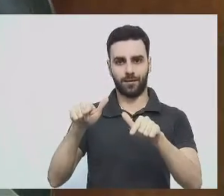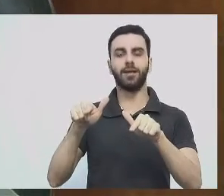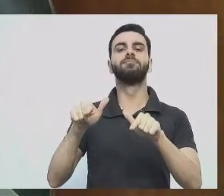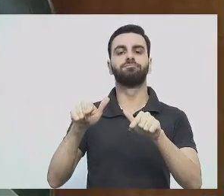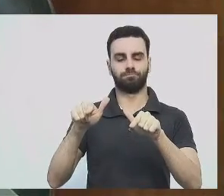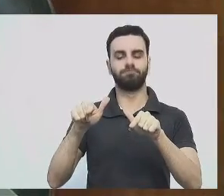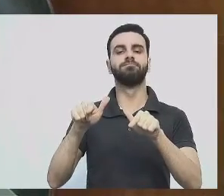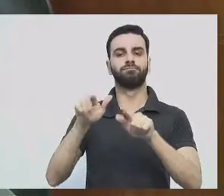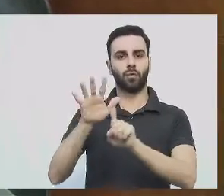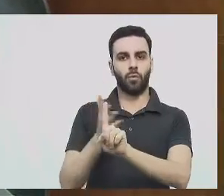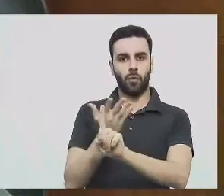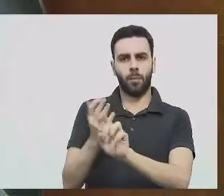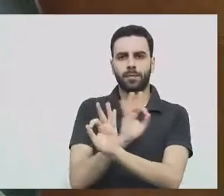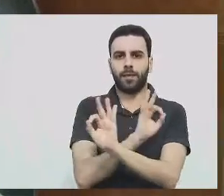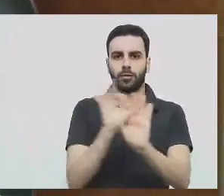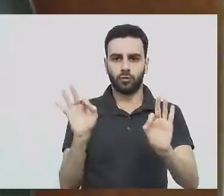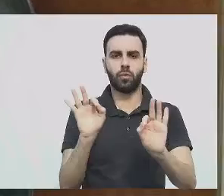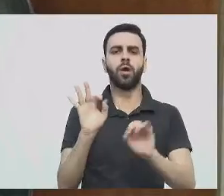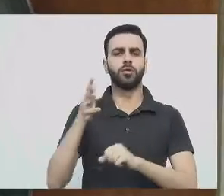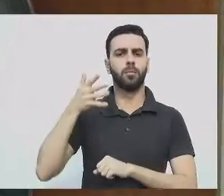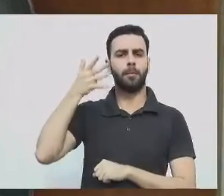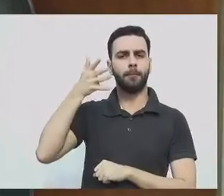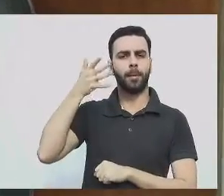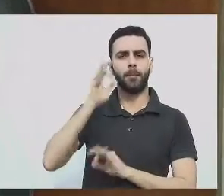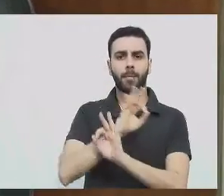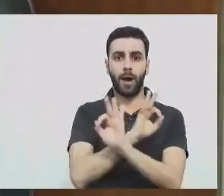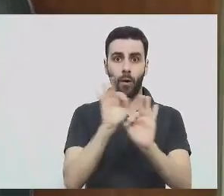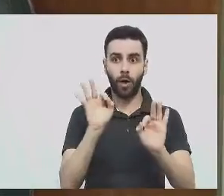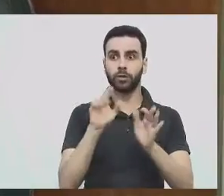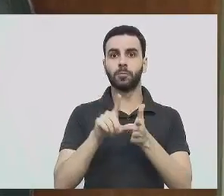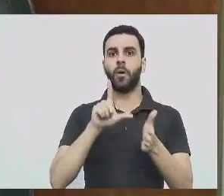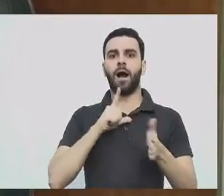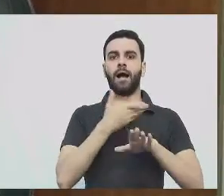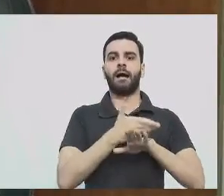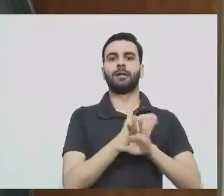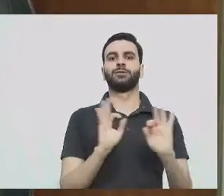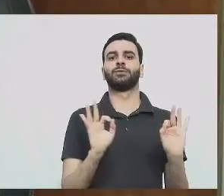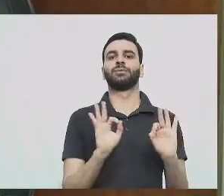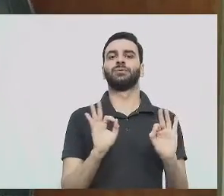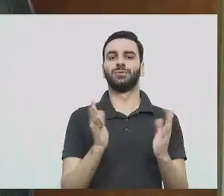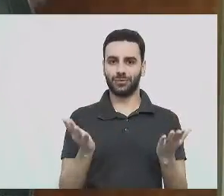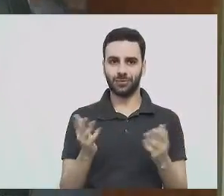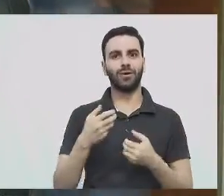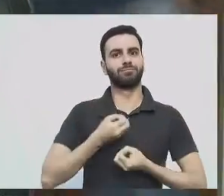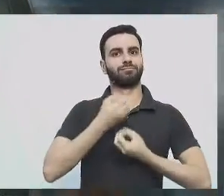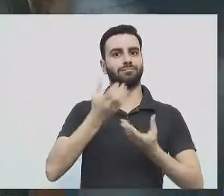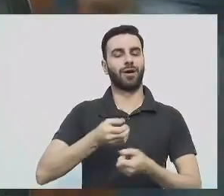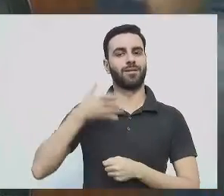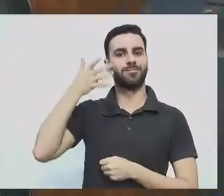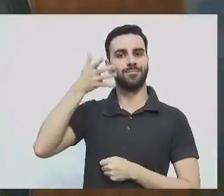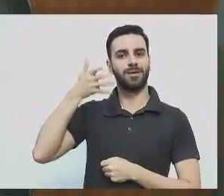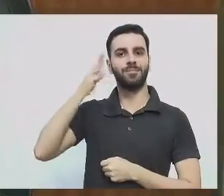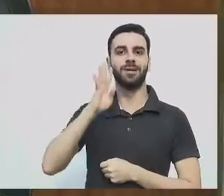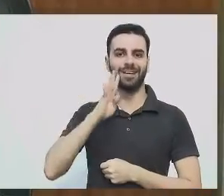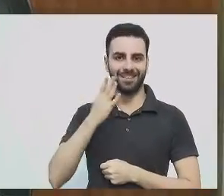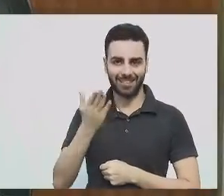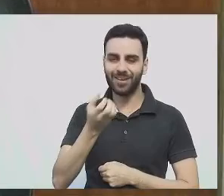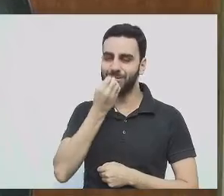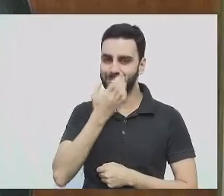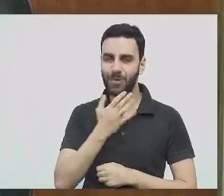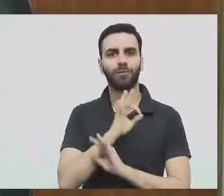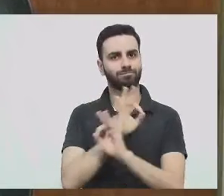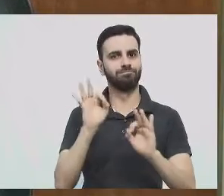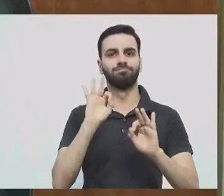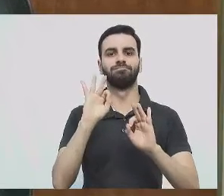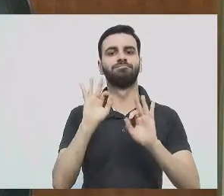fala, muito bom discurso, né? Sem ensaio, né, Geraldão? Sem ensaio, né? Parabéns aí, ótima fala, né? Acho que